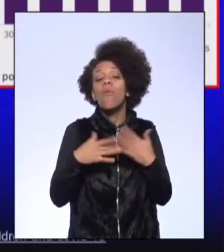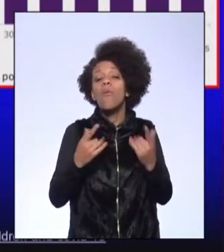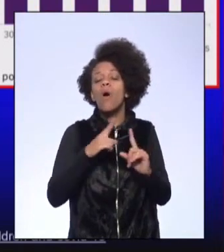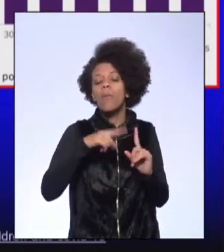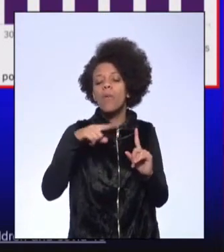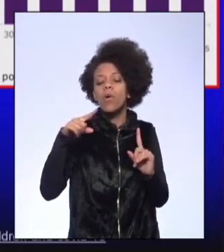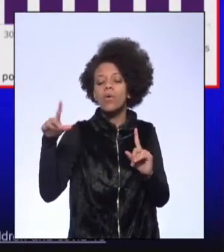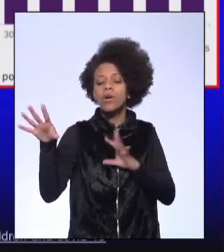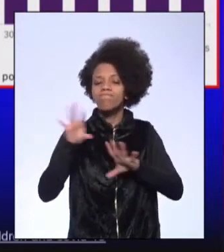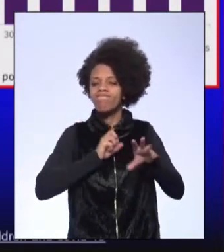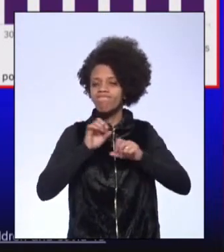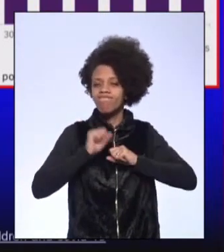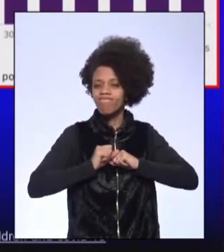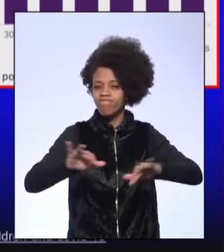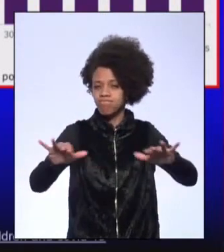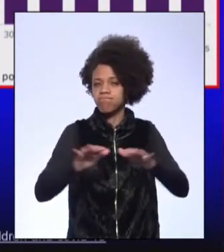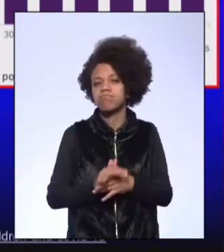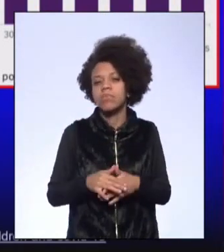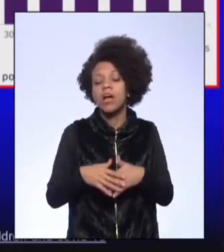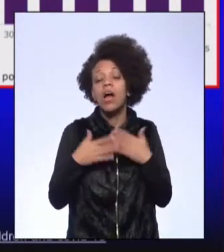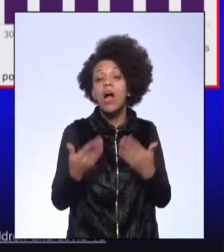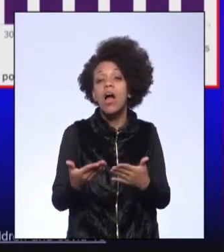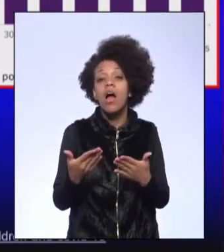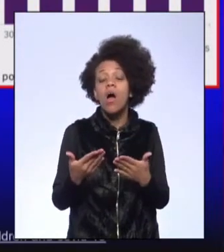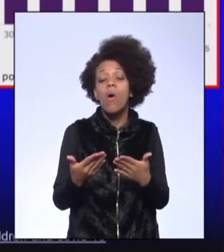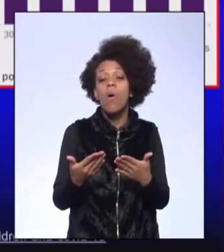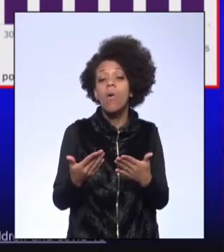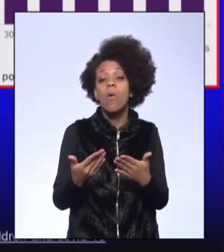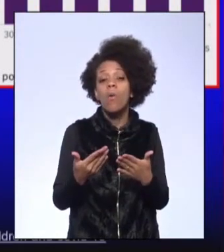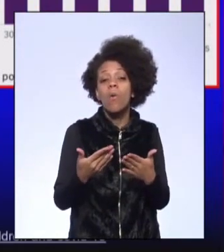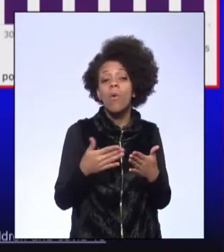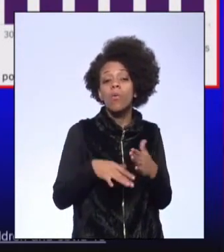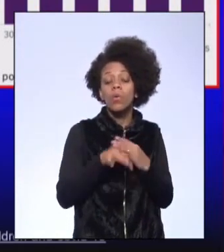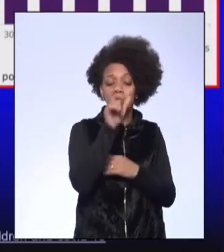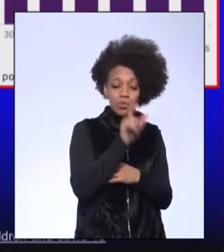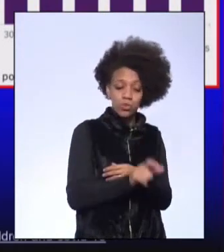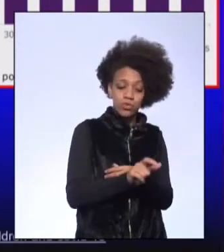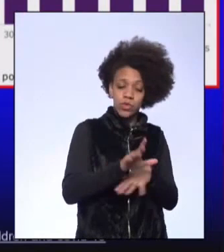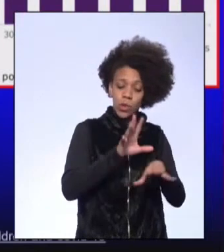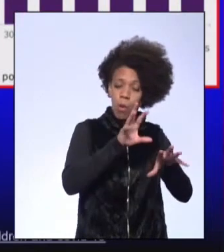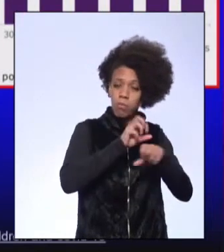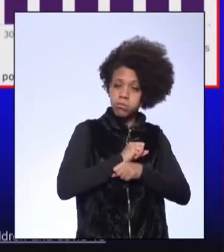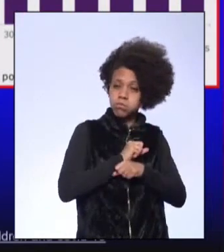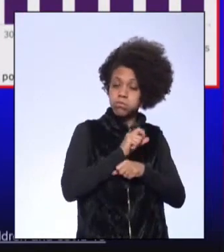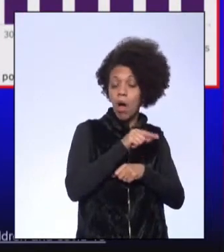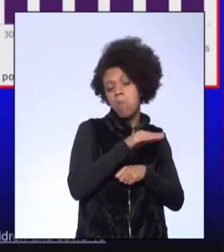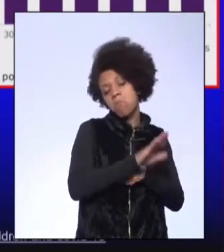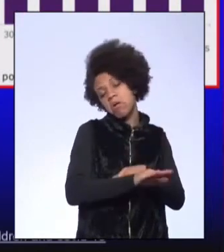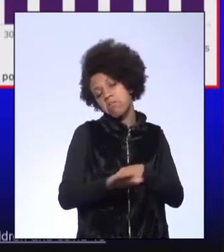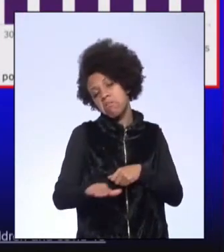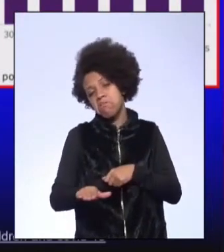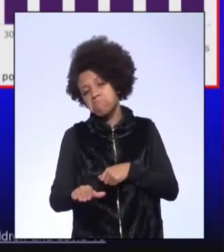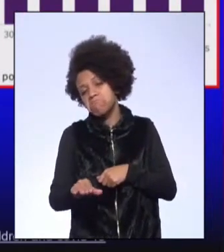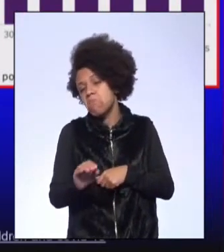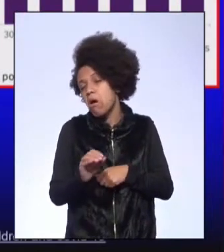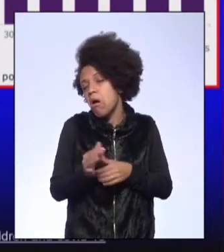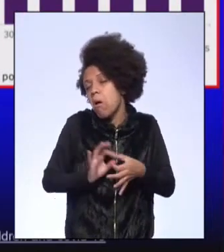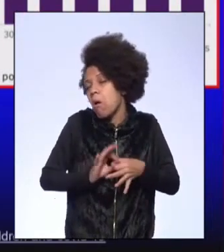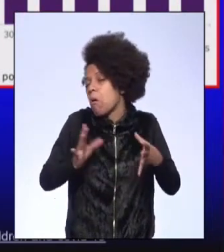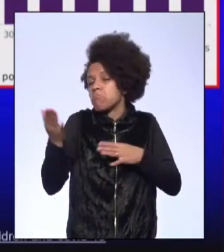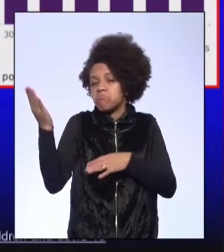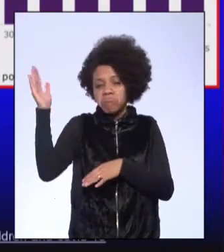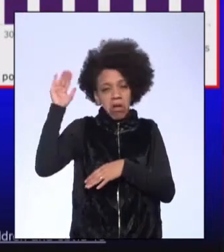de transmissão secundária, ou seja, a partir de um indivíduo infectado, fosse ele uma criança, fosse ele um